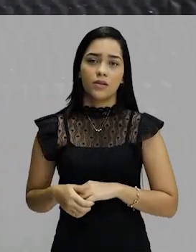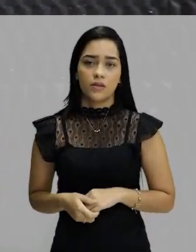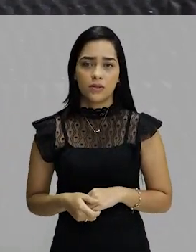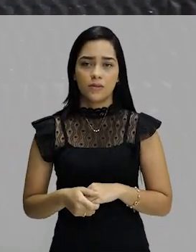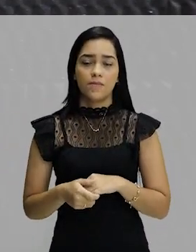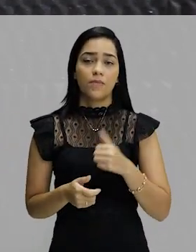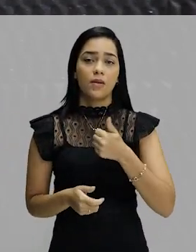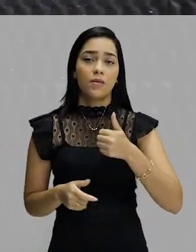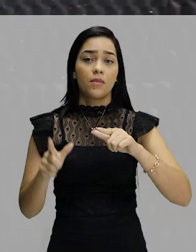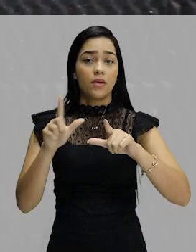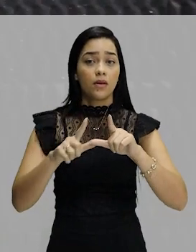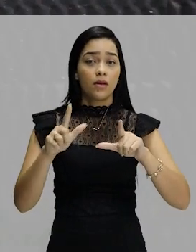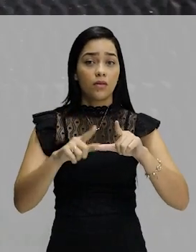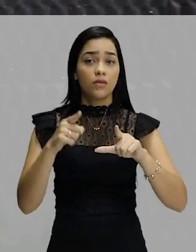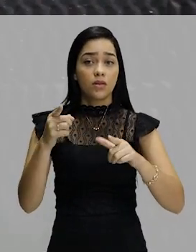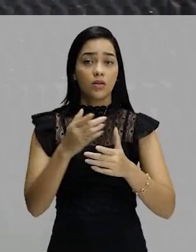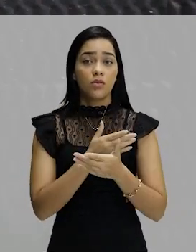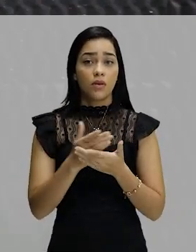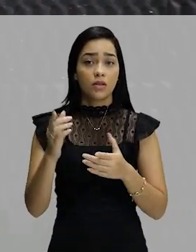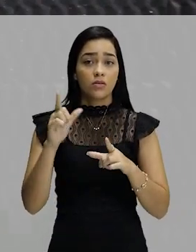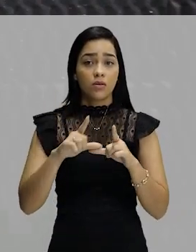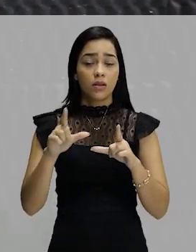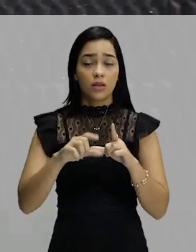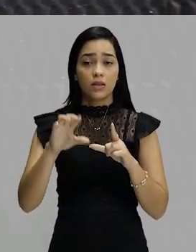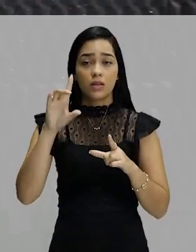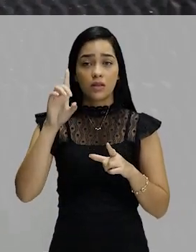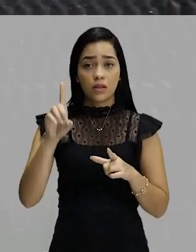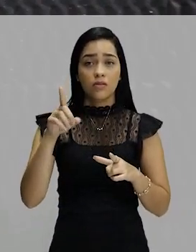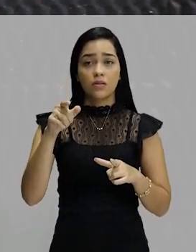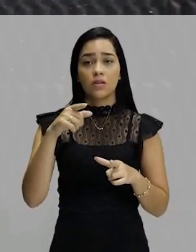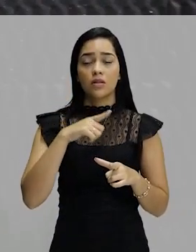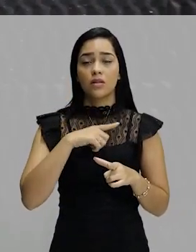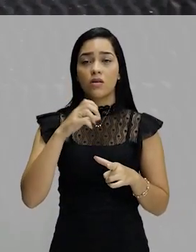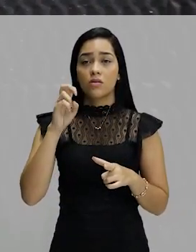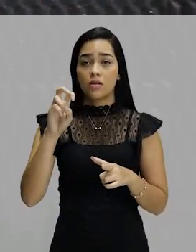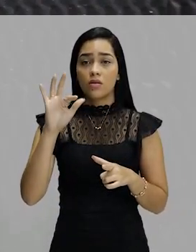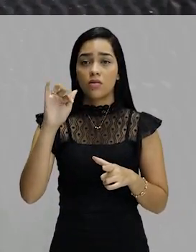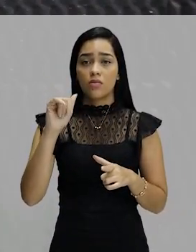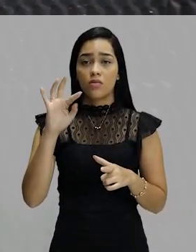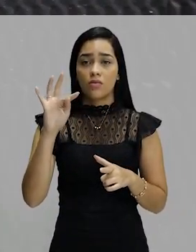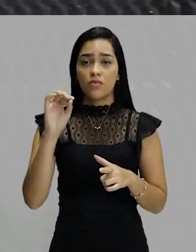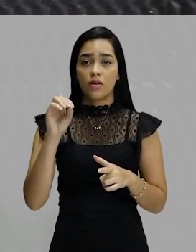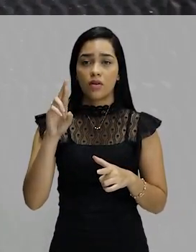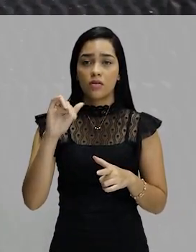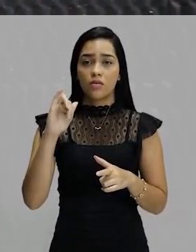ficou na primeira letra, você começa com a letra D. Então, você tem o 5 fatorial.